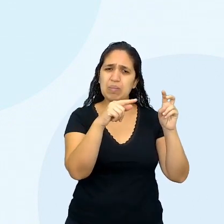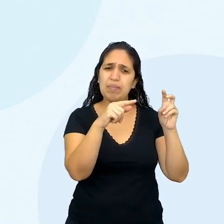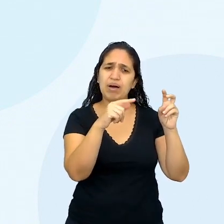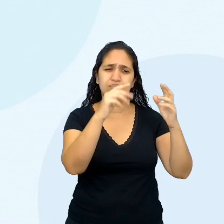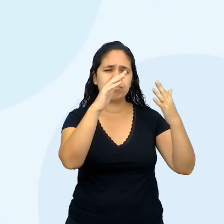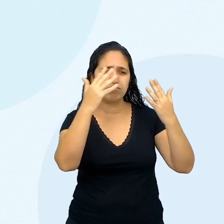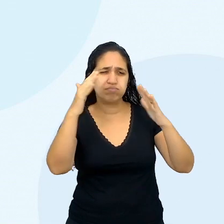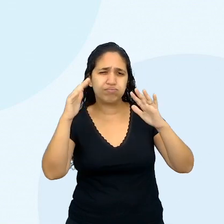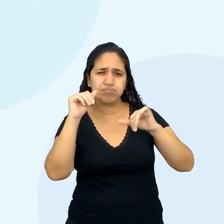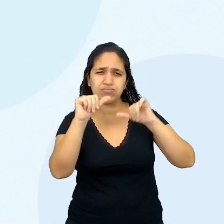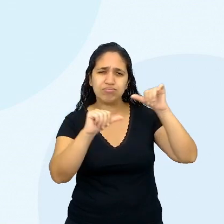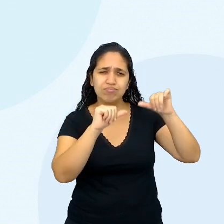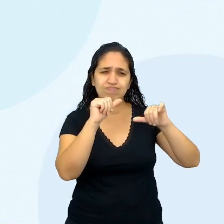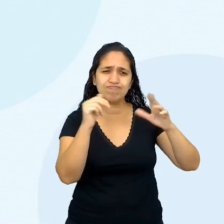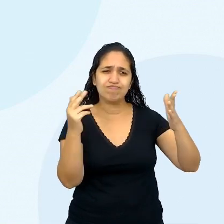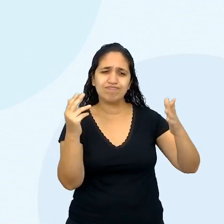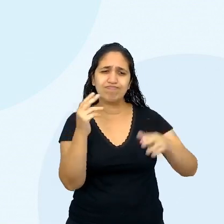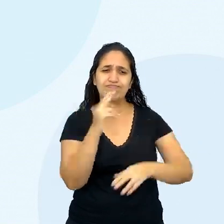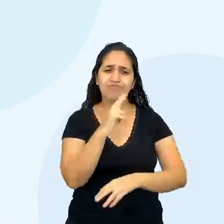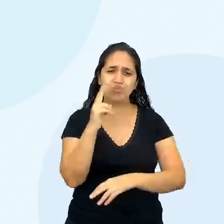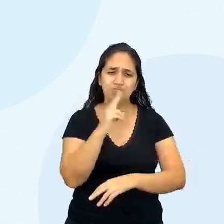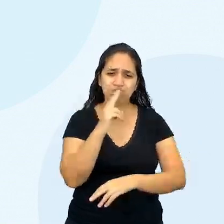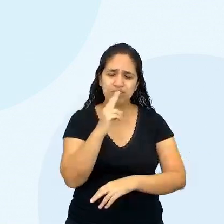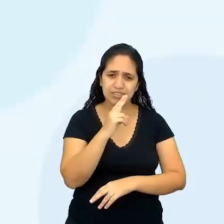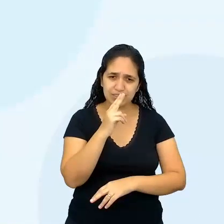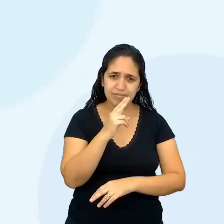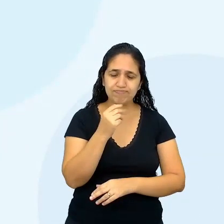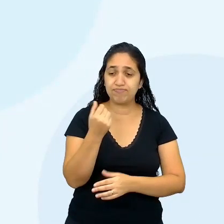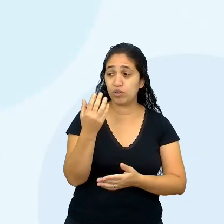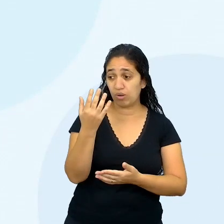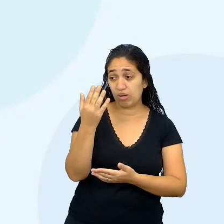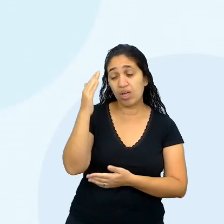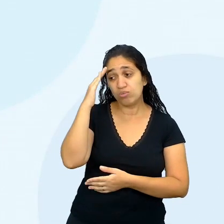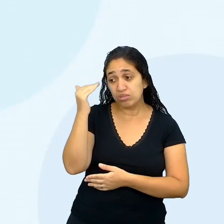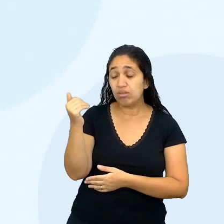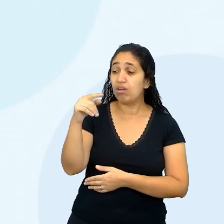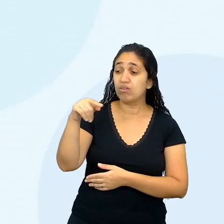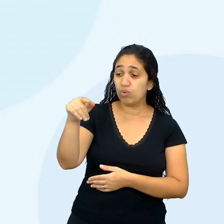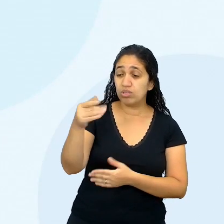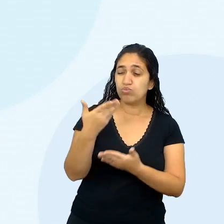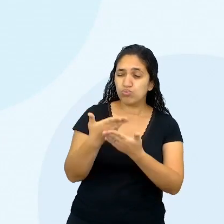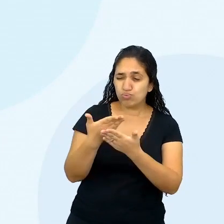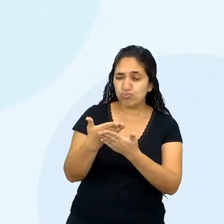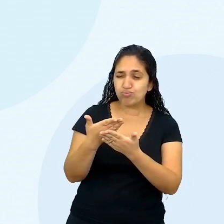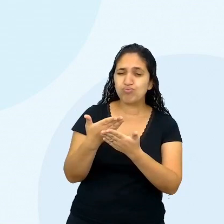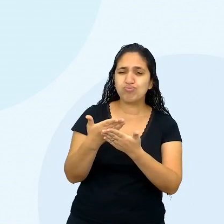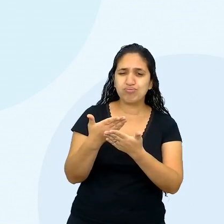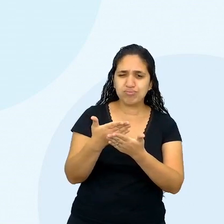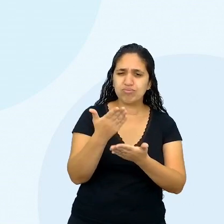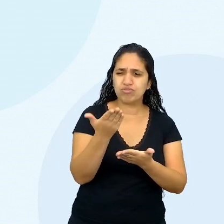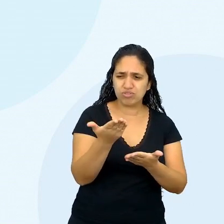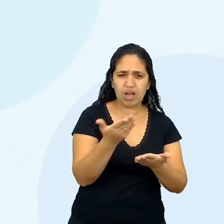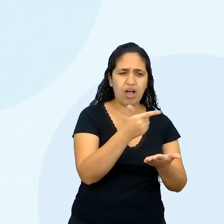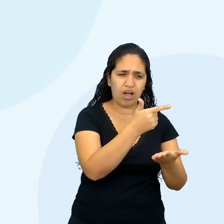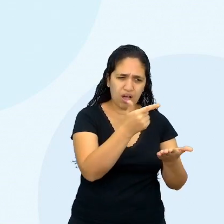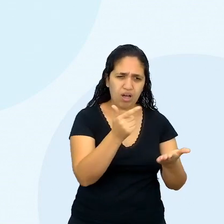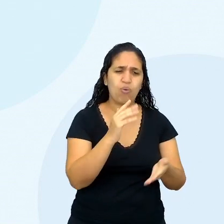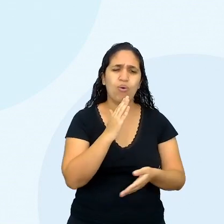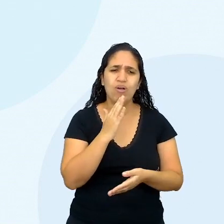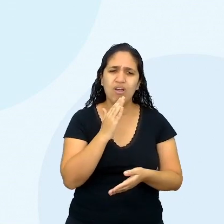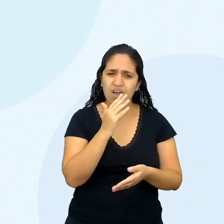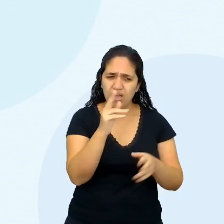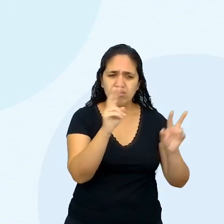climática, da emergência climática, né? Tenho certeza que muitos de vocês já estudaram muito sobre isso, conhecem